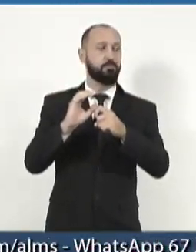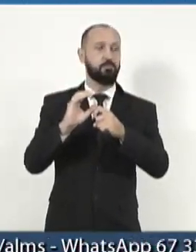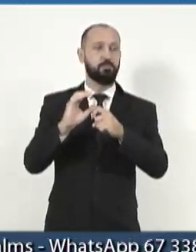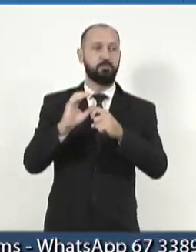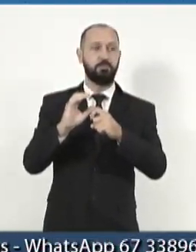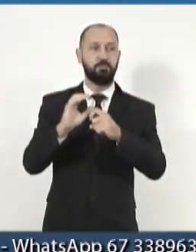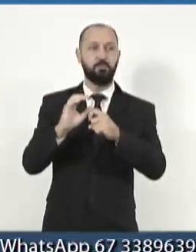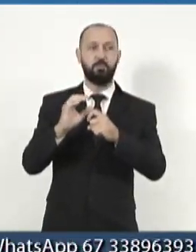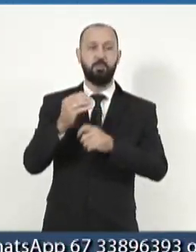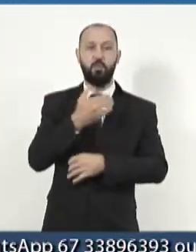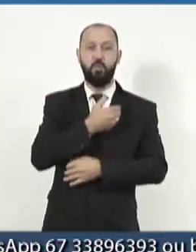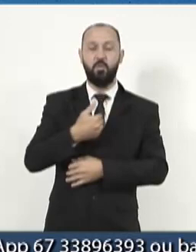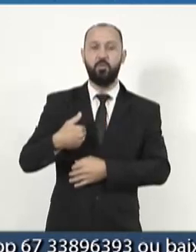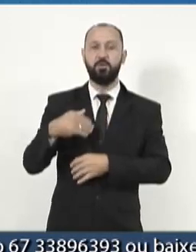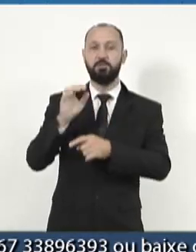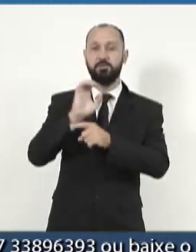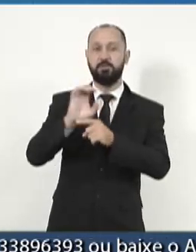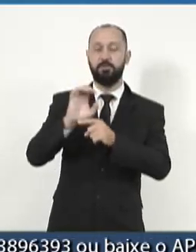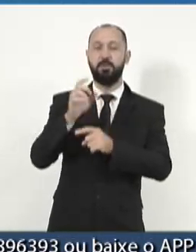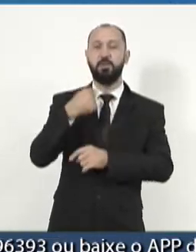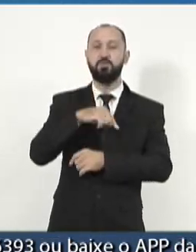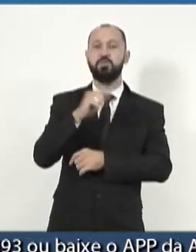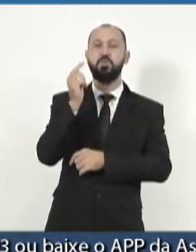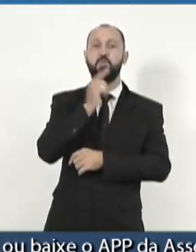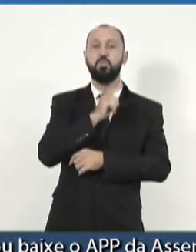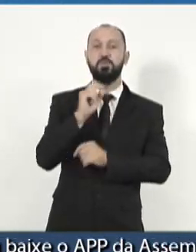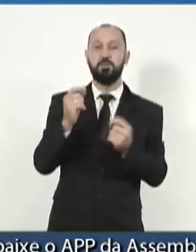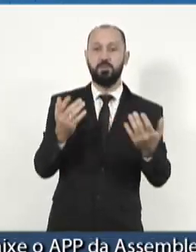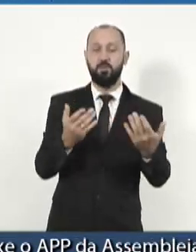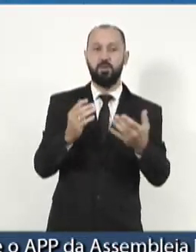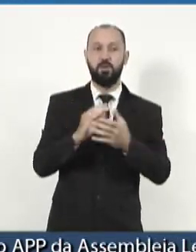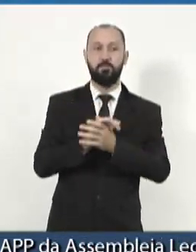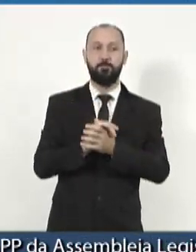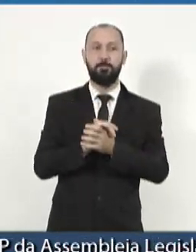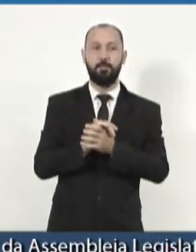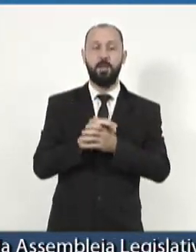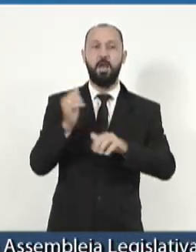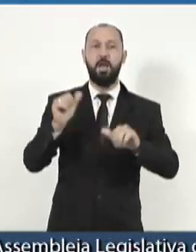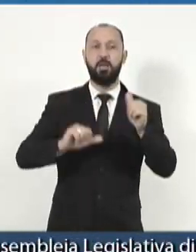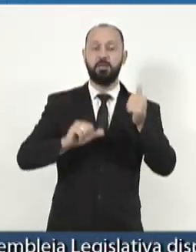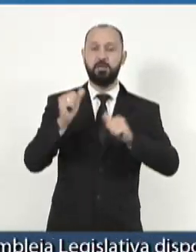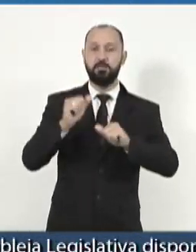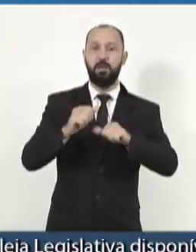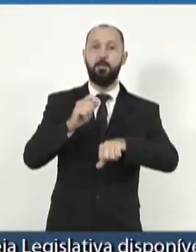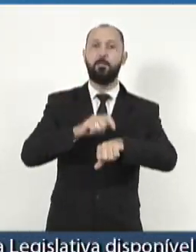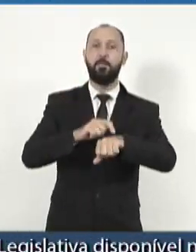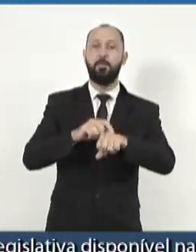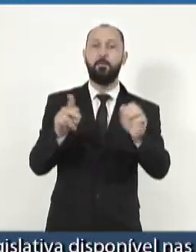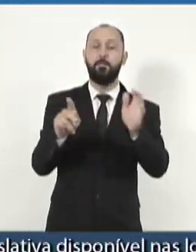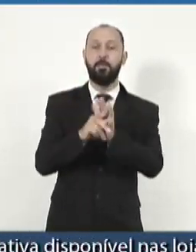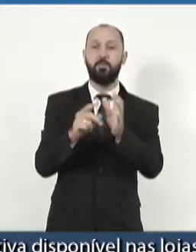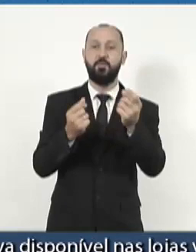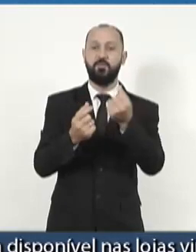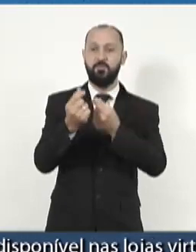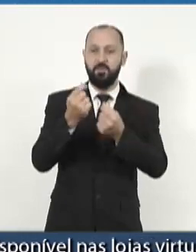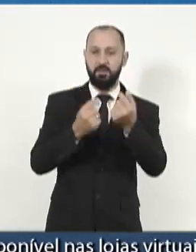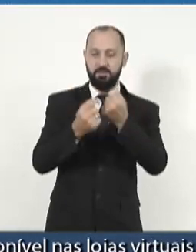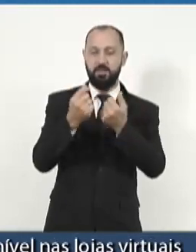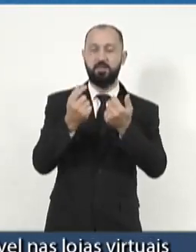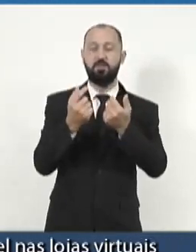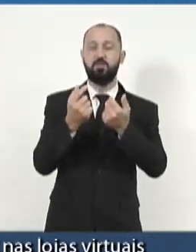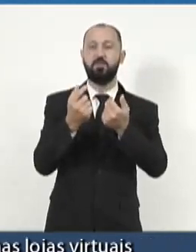microfone de apartes, mas preciso hoje fazer aqui um informe sobre